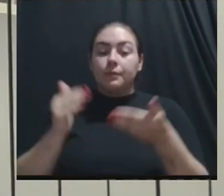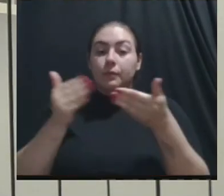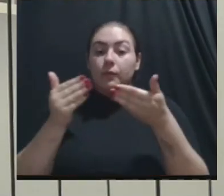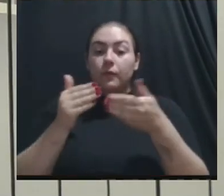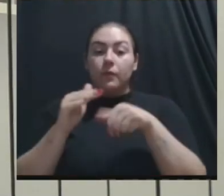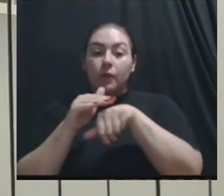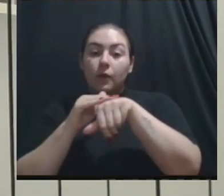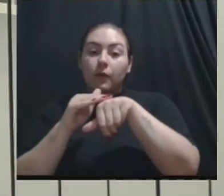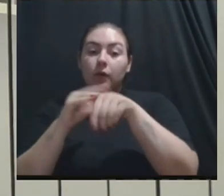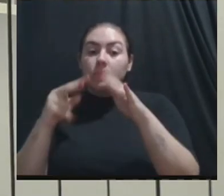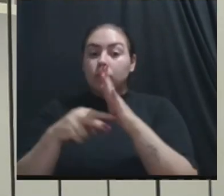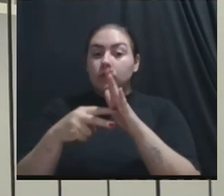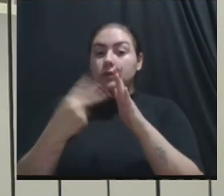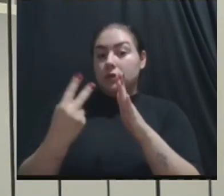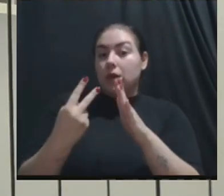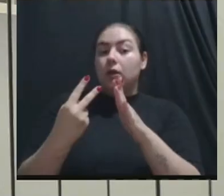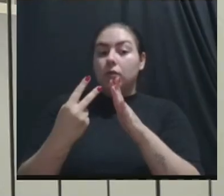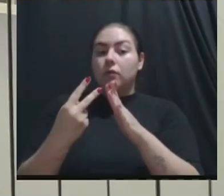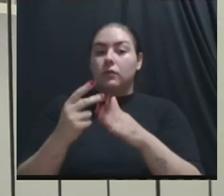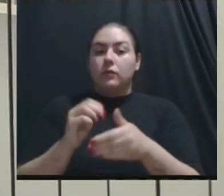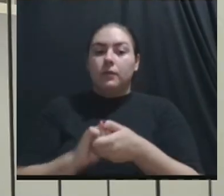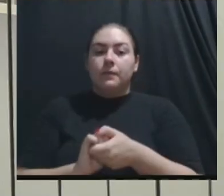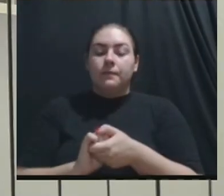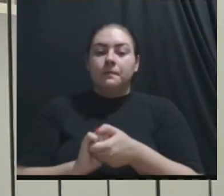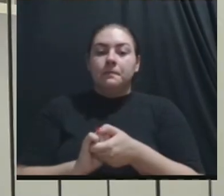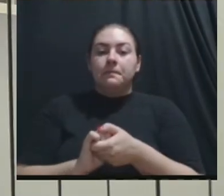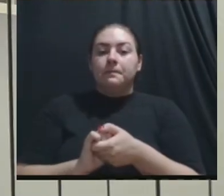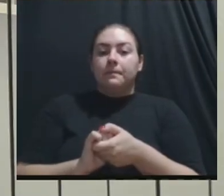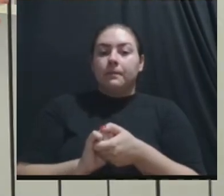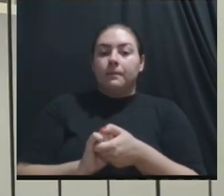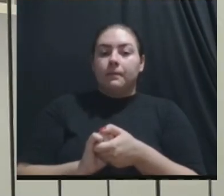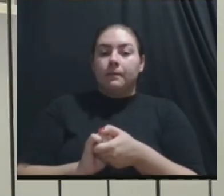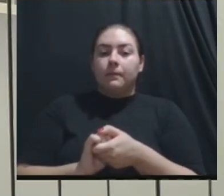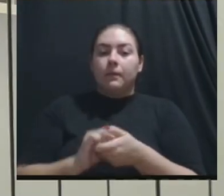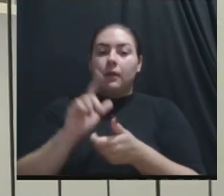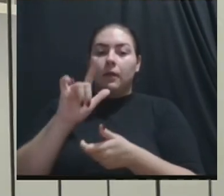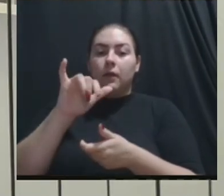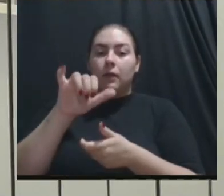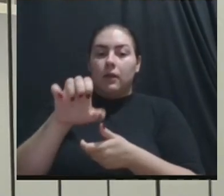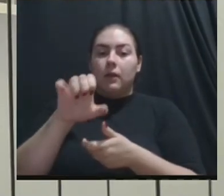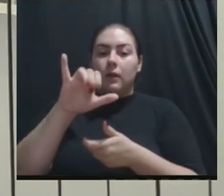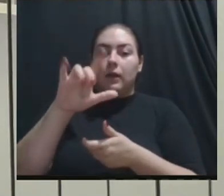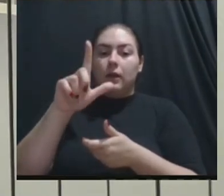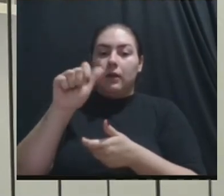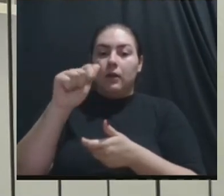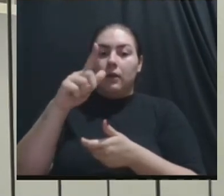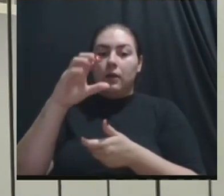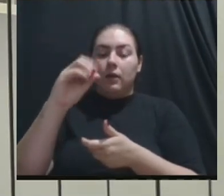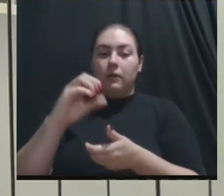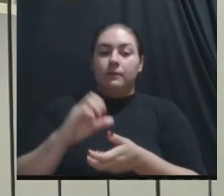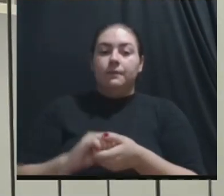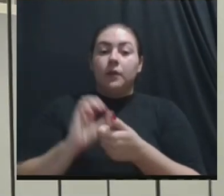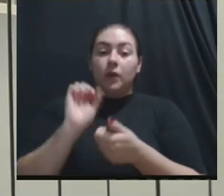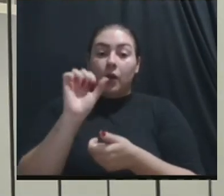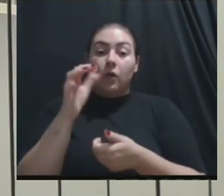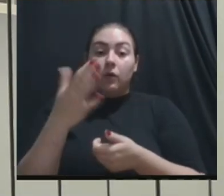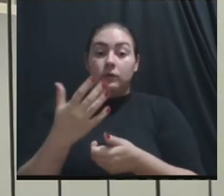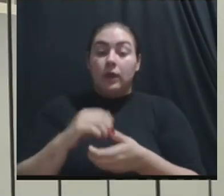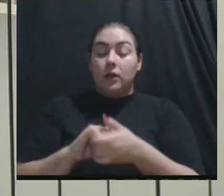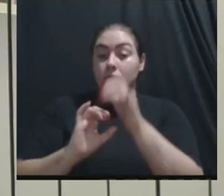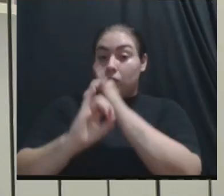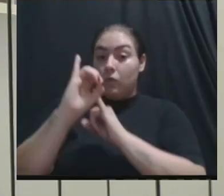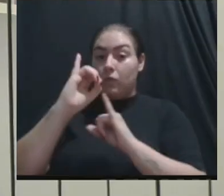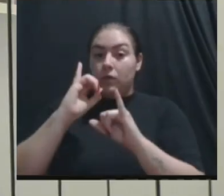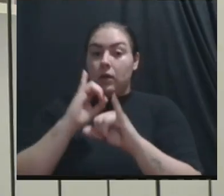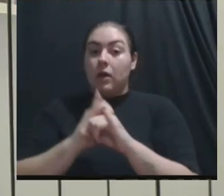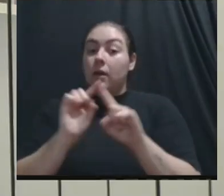de veículos do Pátio Municipal, que é gerenciado pela Endec. Ele vai acontecer de forma online, mas hoje até as 4h30